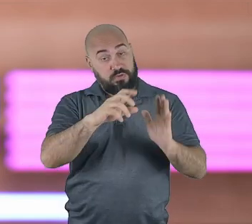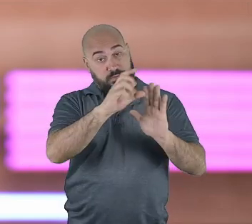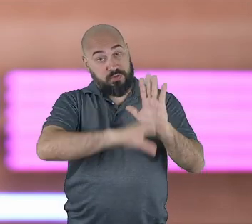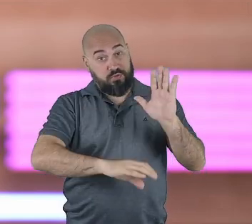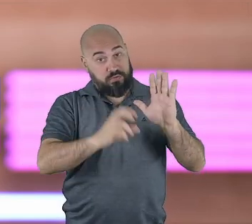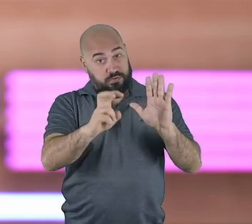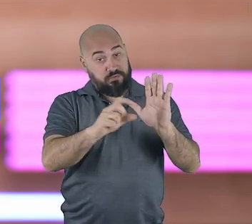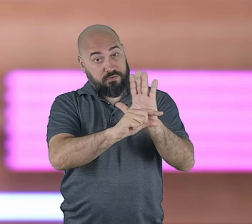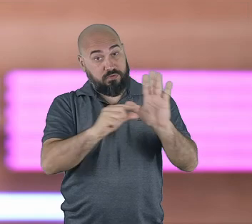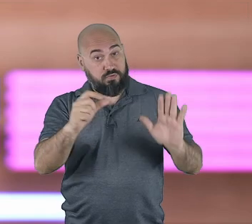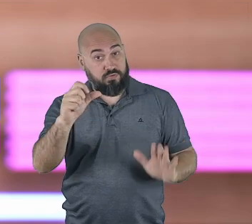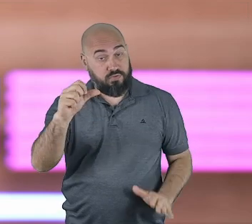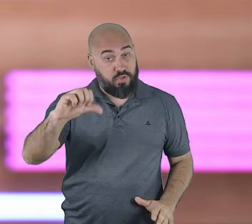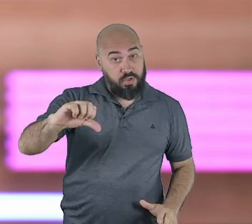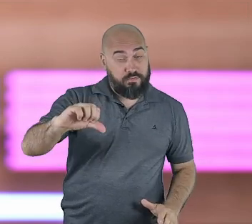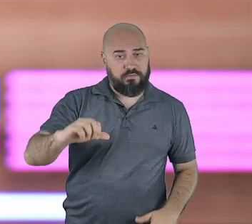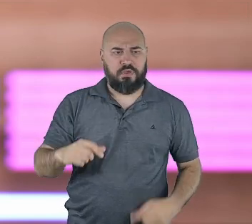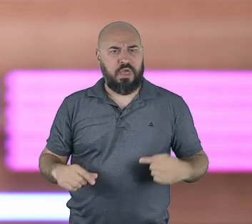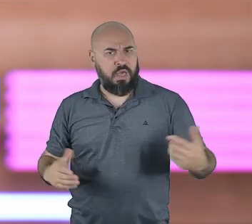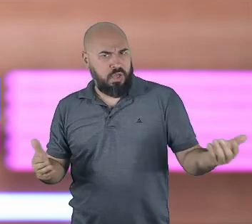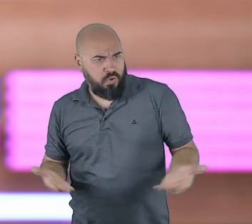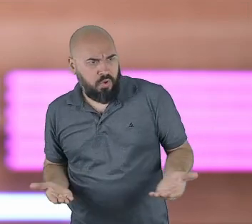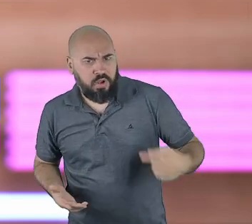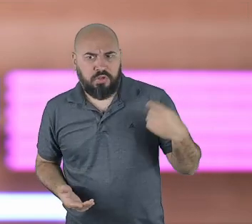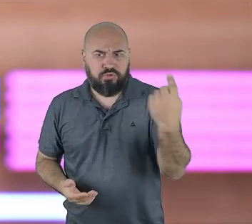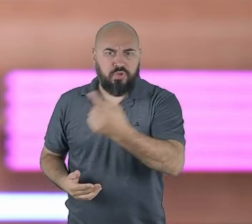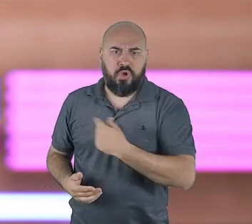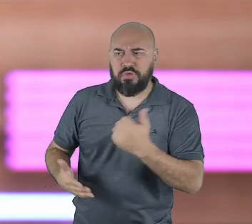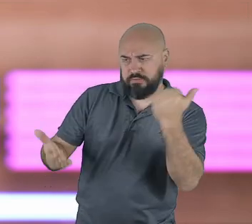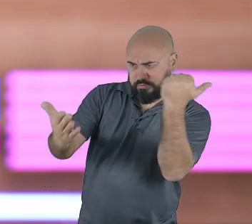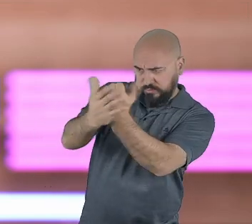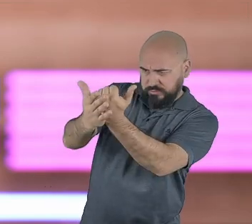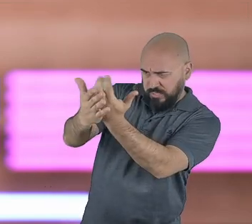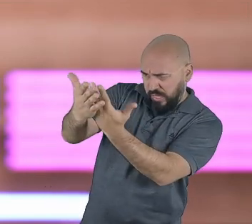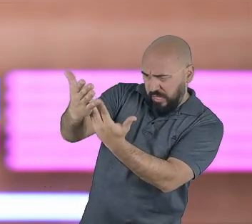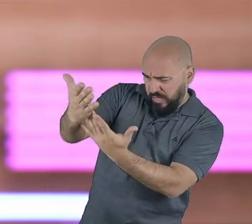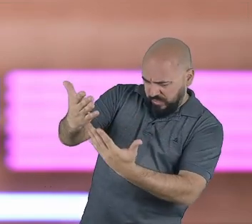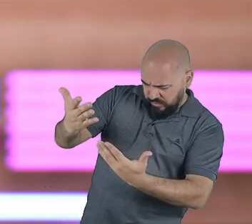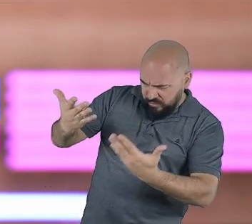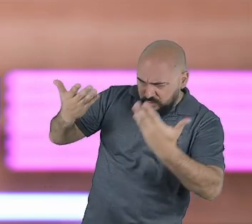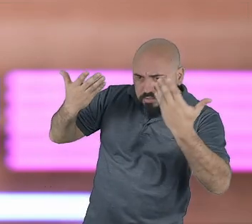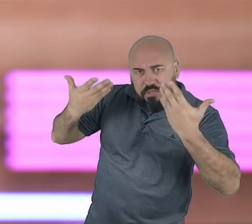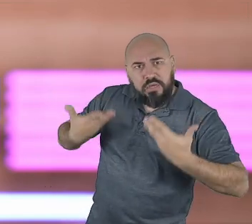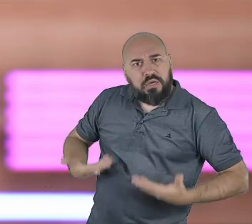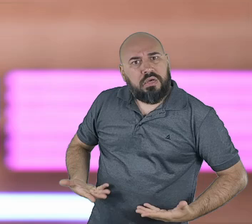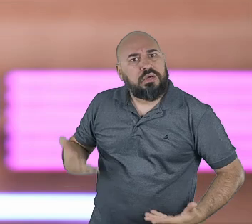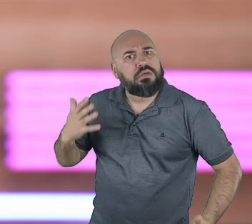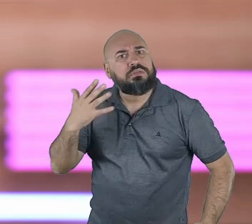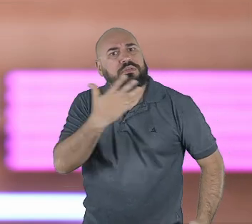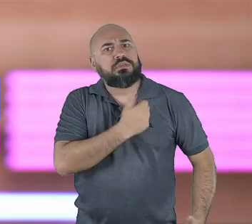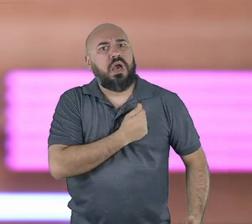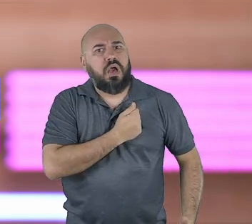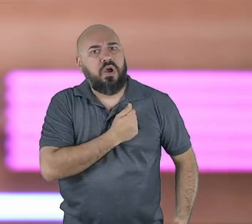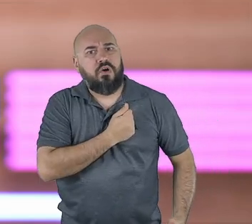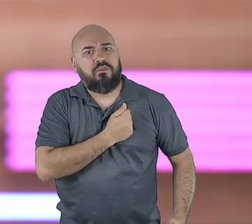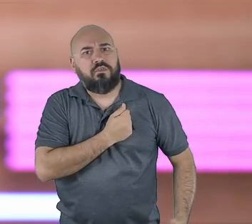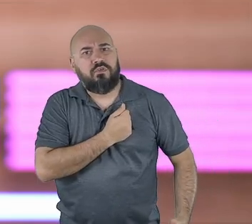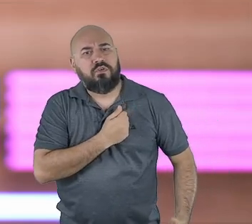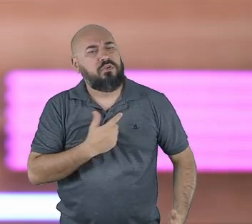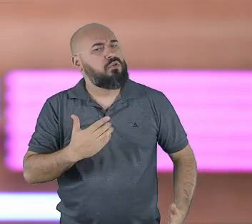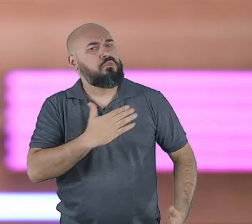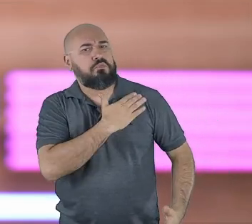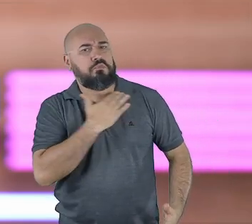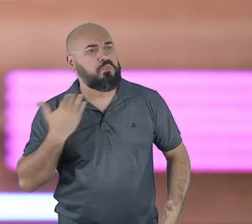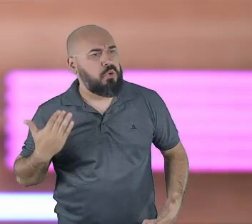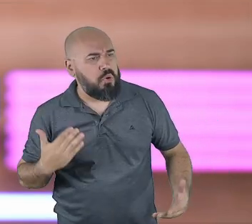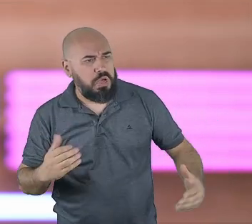agora, sendo justificados pelo seu sangue, seremos por ele salvos da